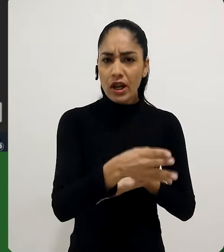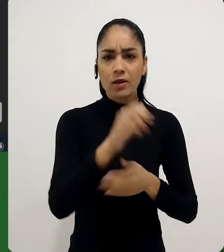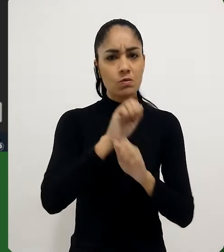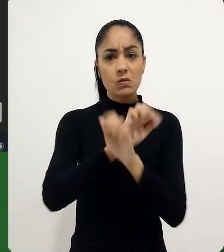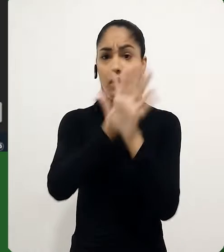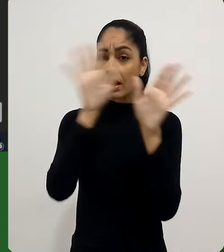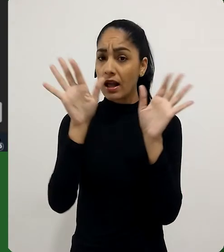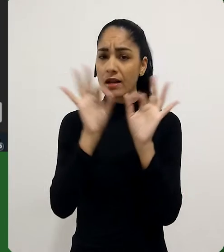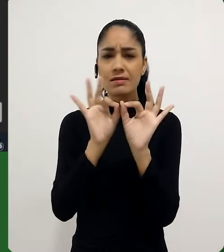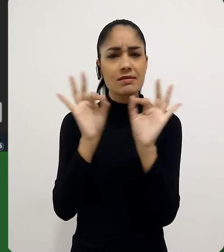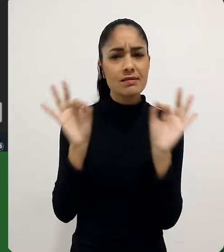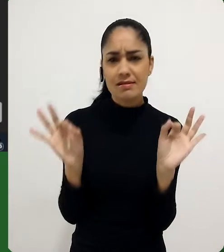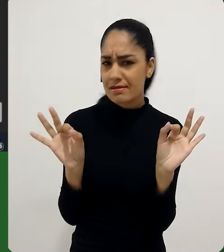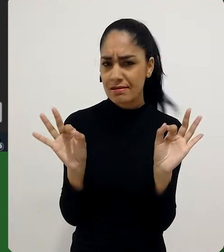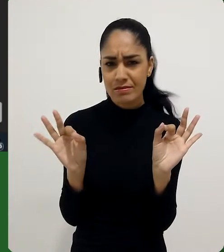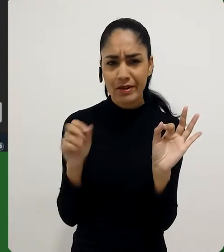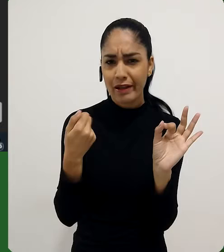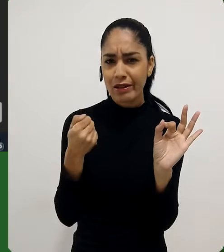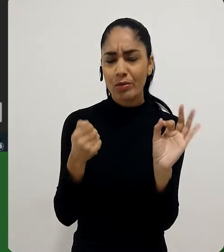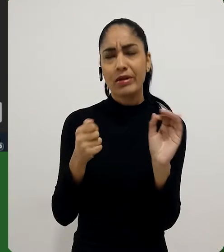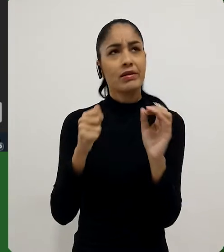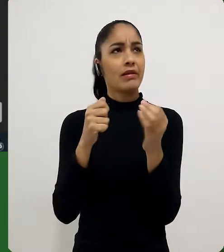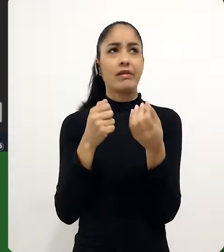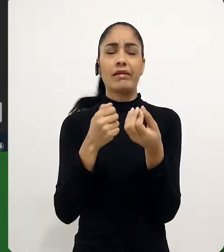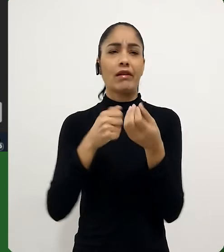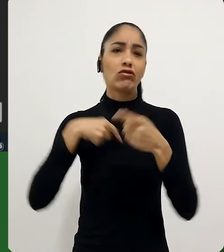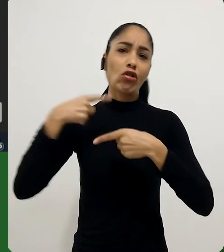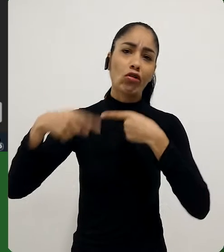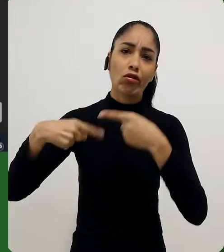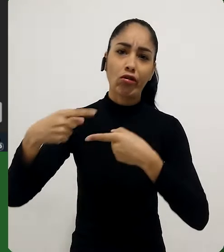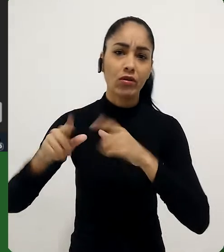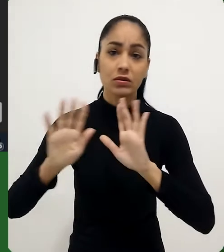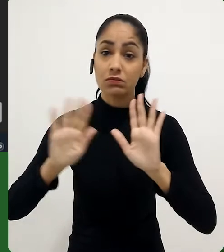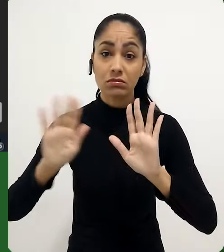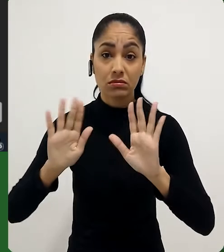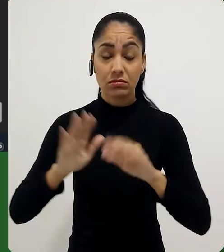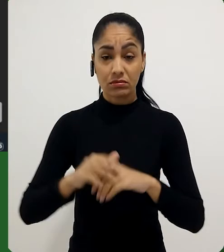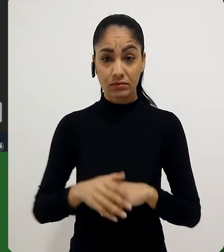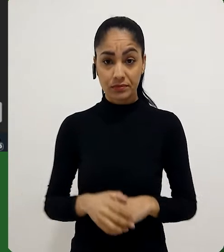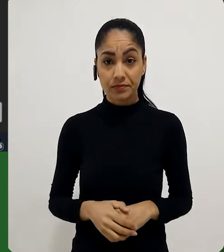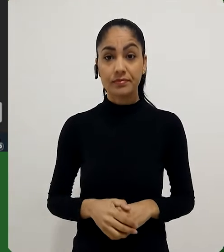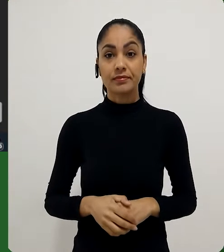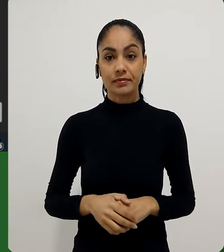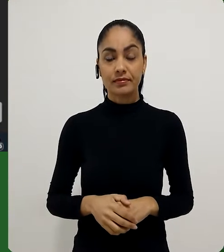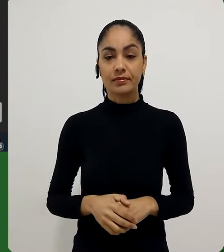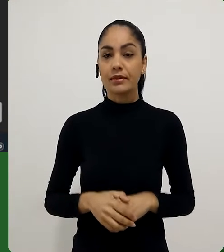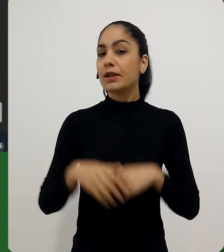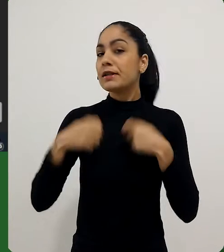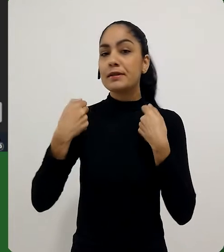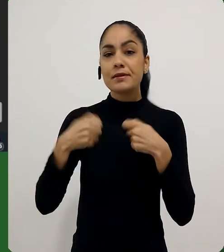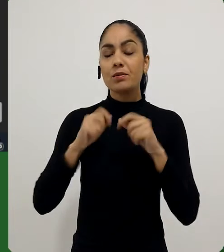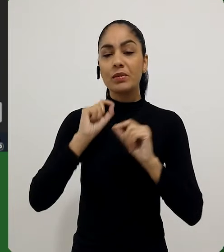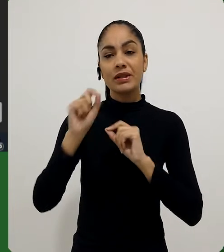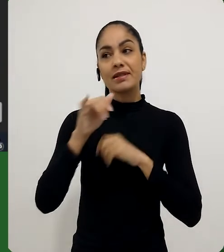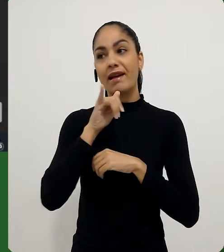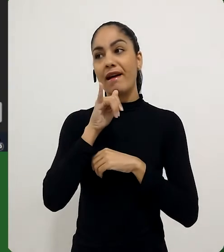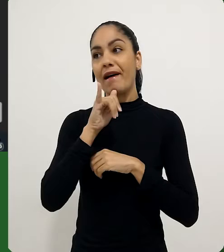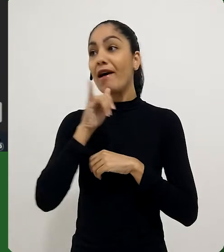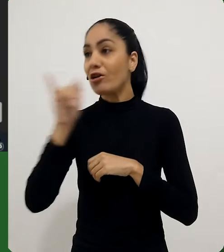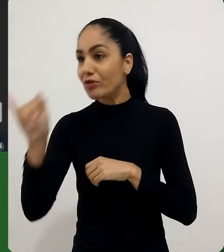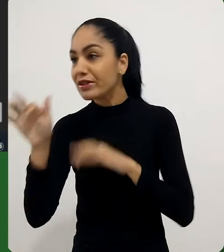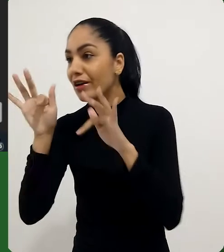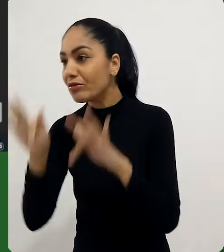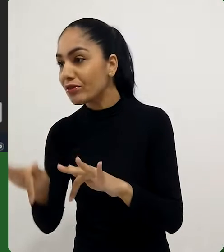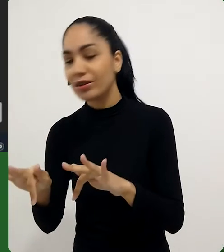uma correspondência. De uma forma direta, clara, sem chavões, sem rodeios, né?